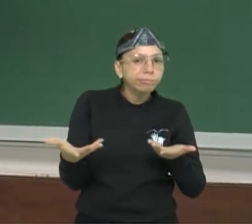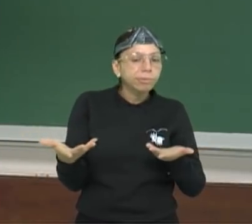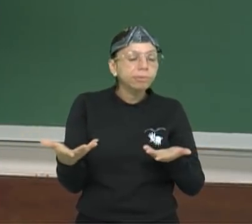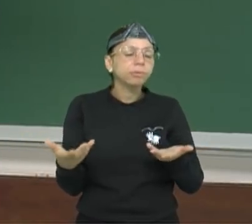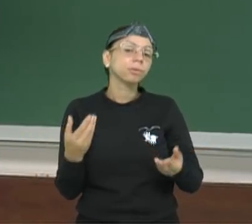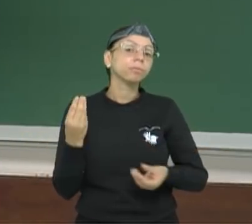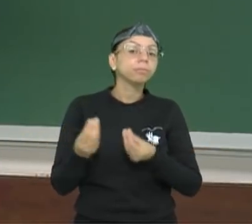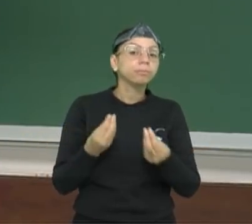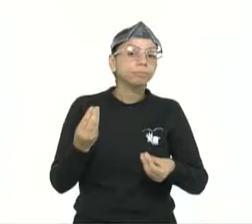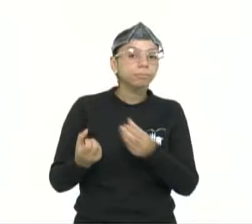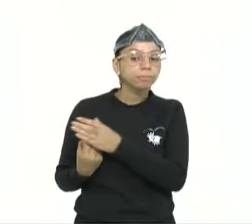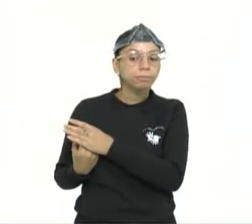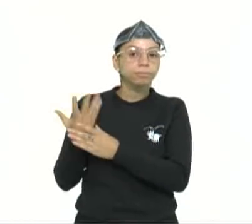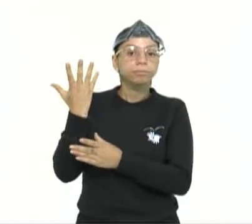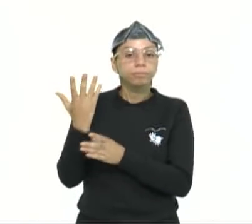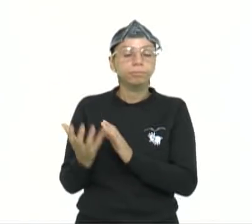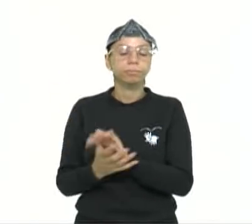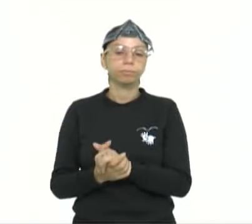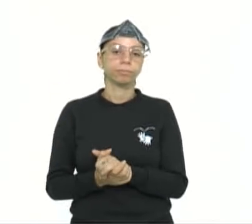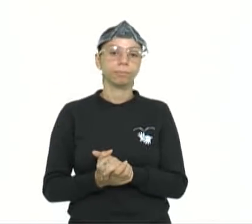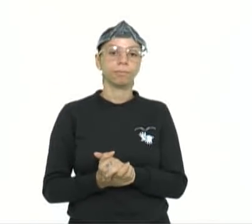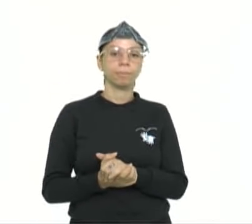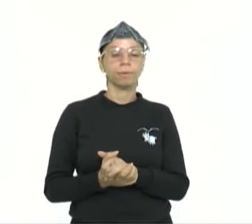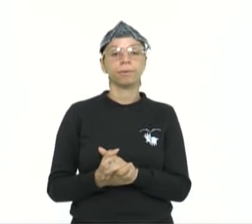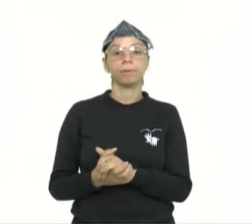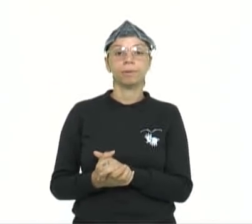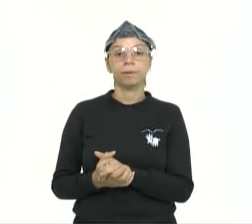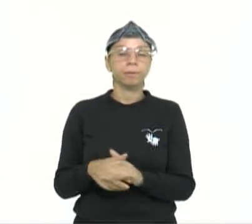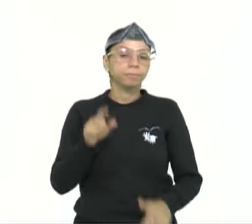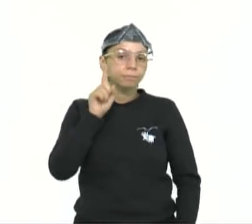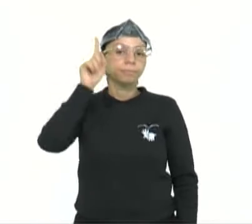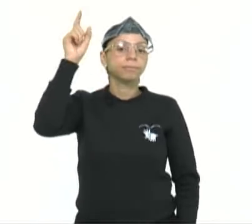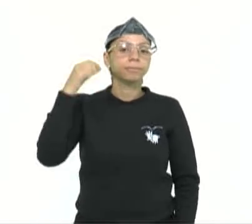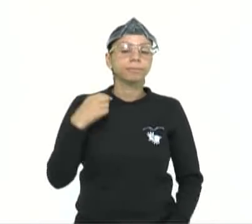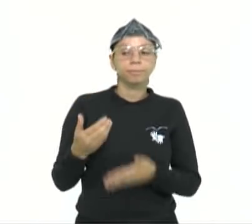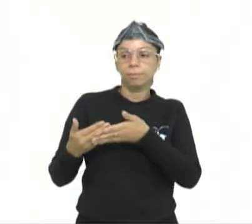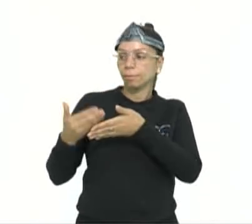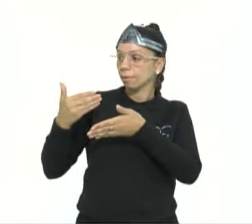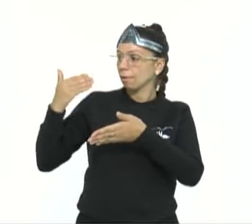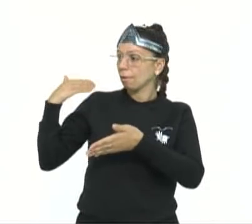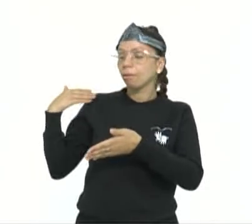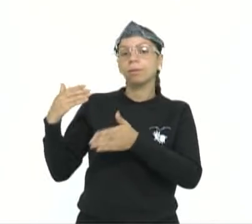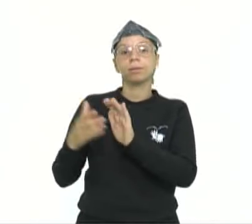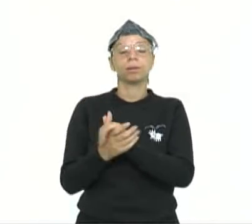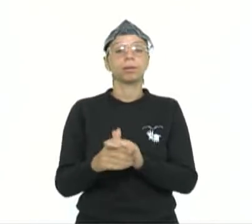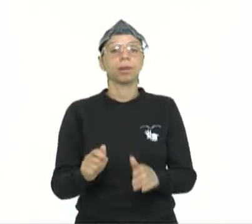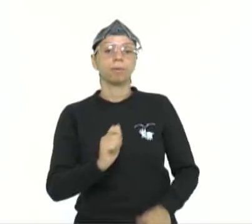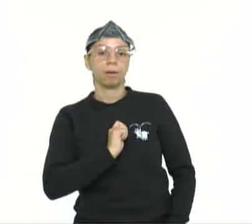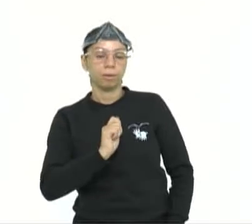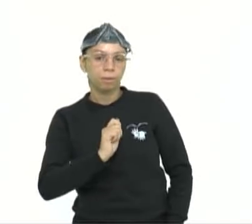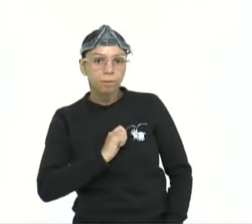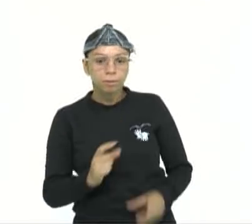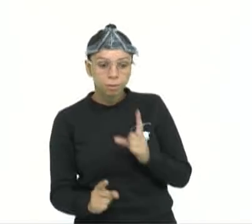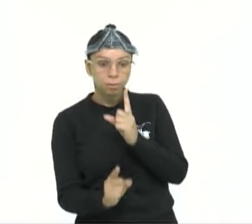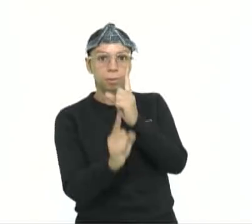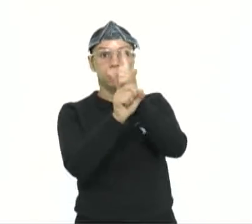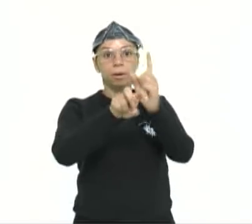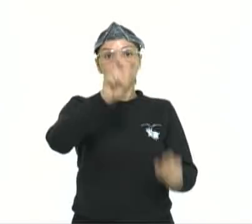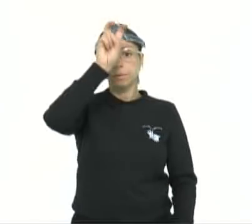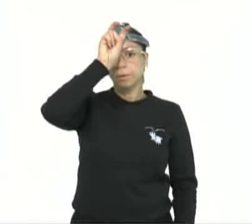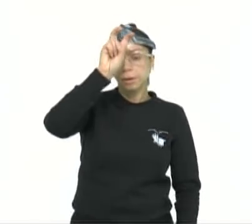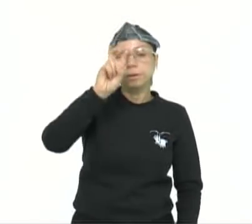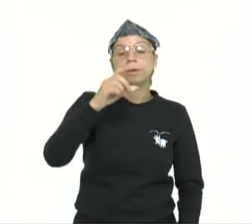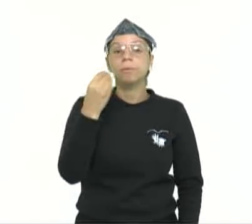inventou? Como é que foi? A ideia vem lá da antiguidade. Arqueólogos encontraram no Egito frisos que